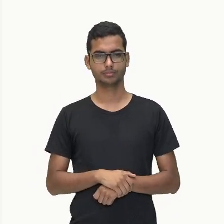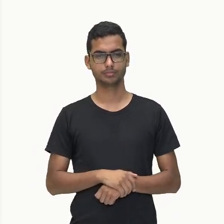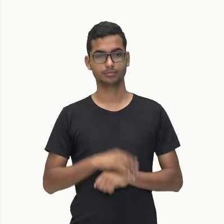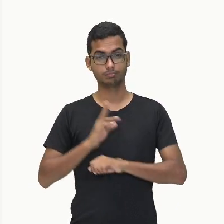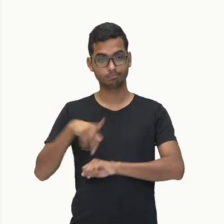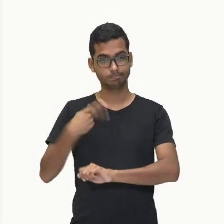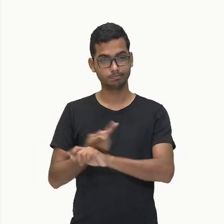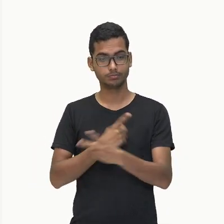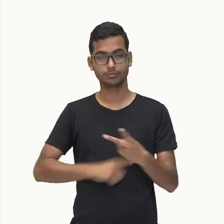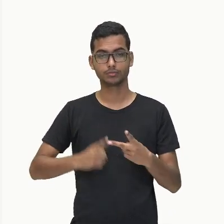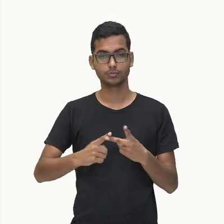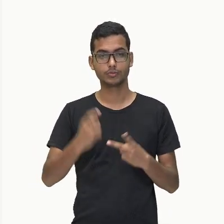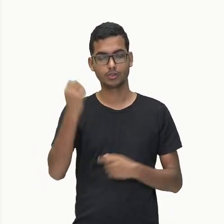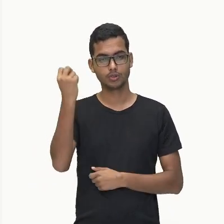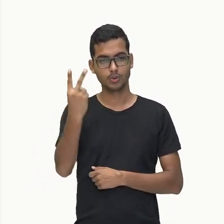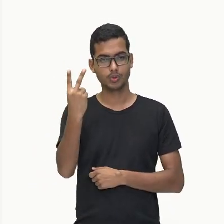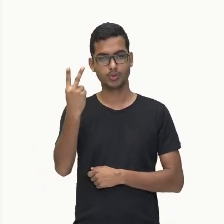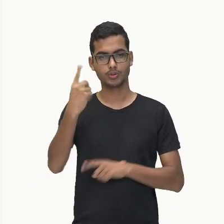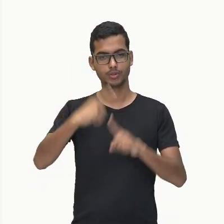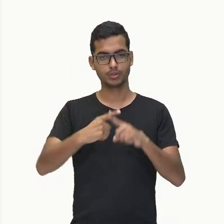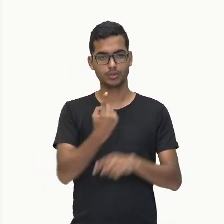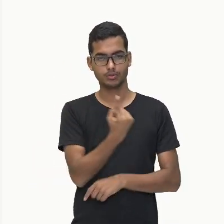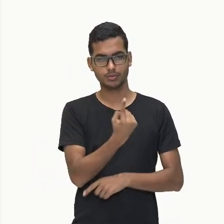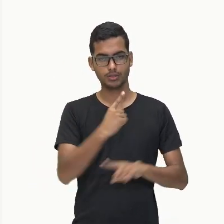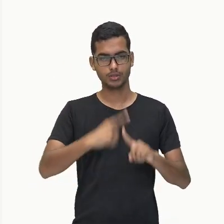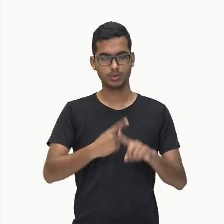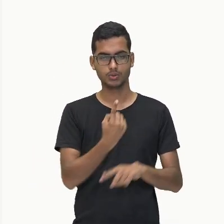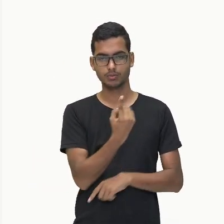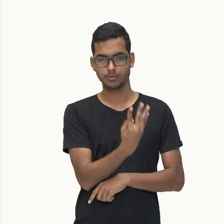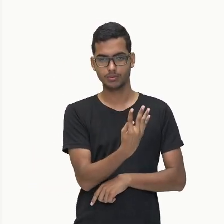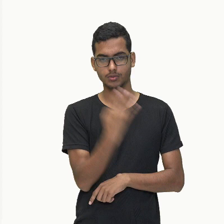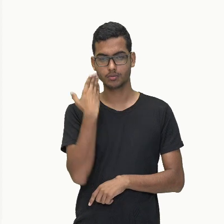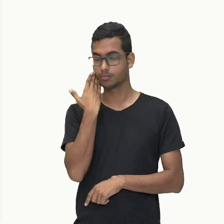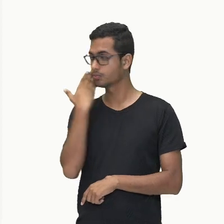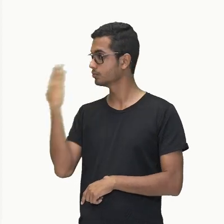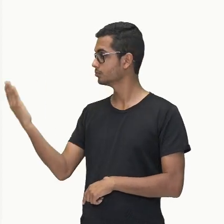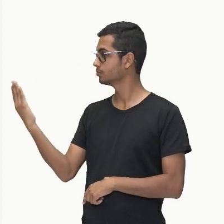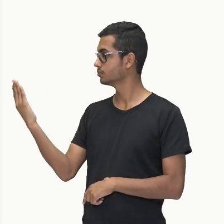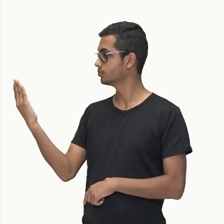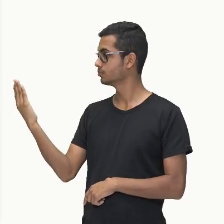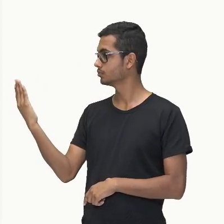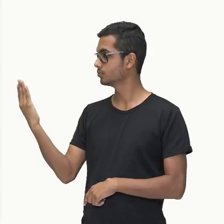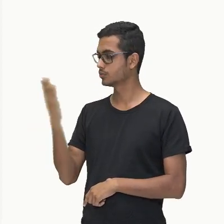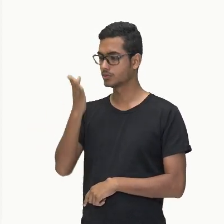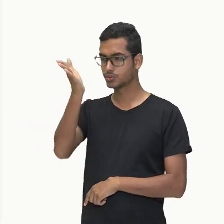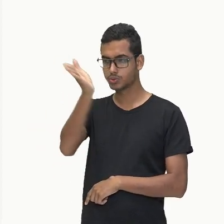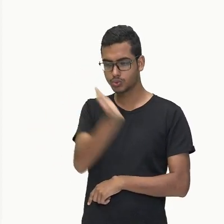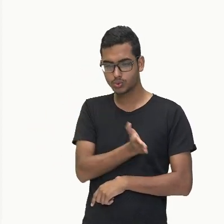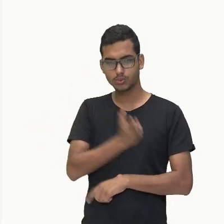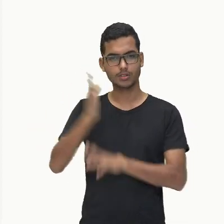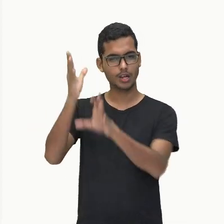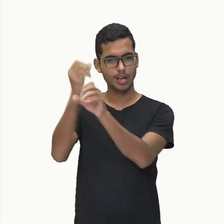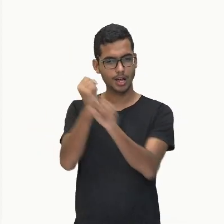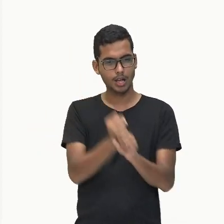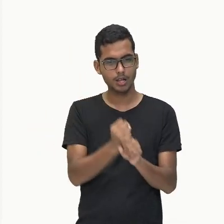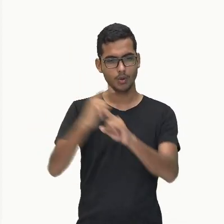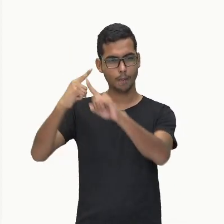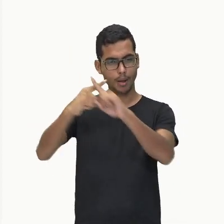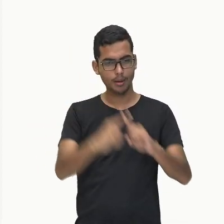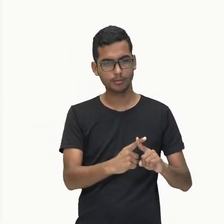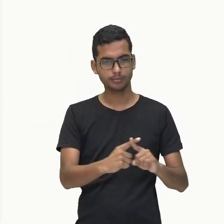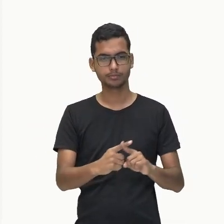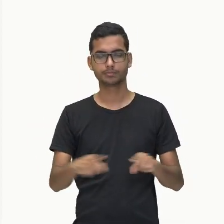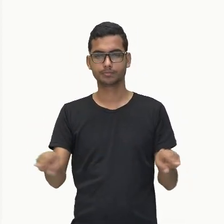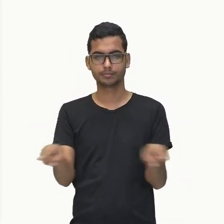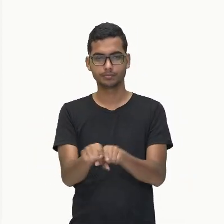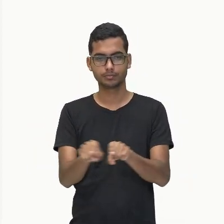Ainda nesse sentido aqui, ó, 2 vezes 1 vezes 4, resultado é 8 positivo.